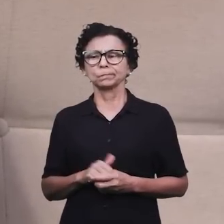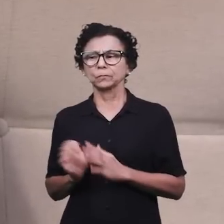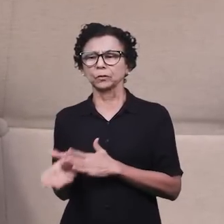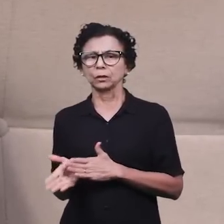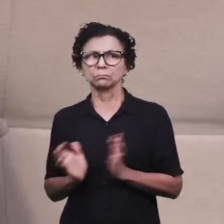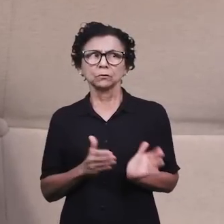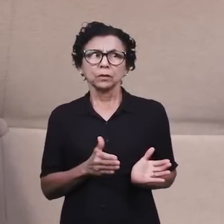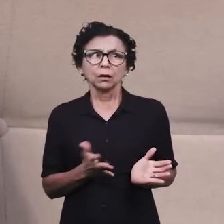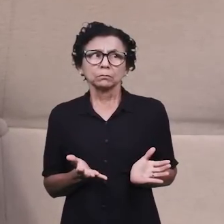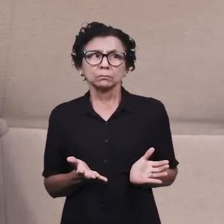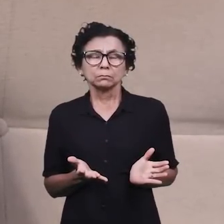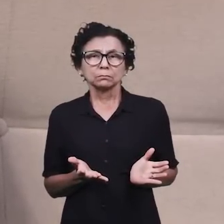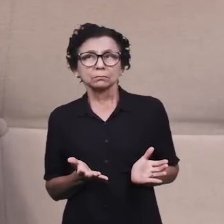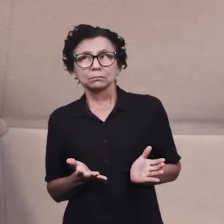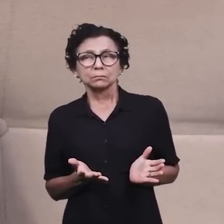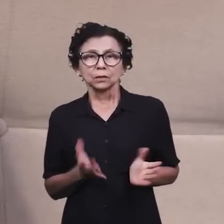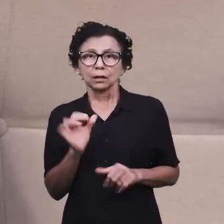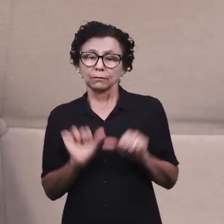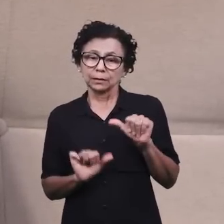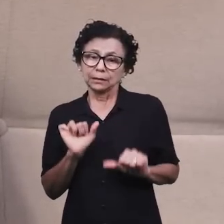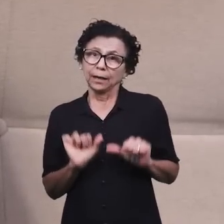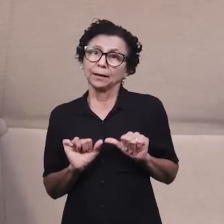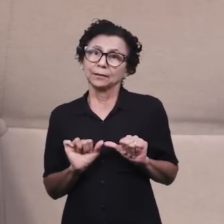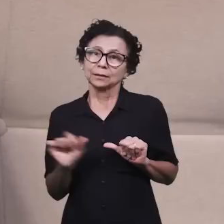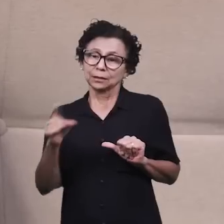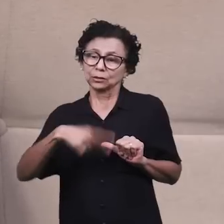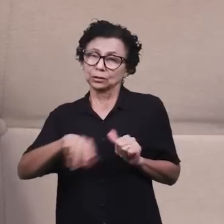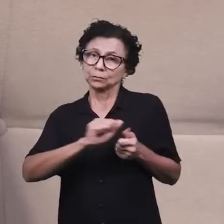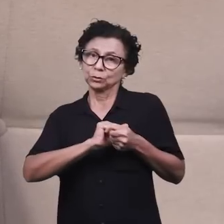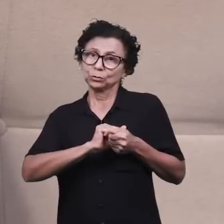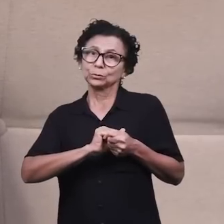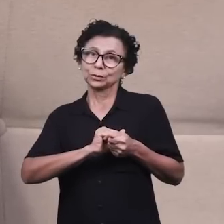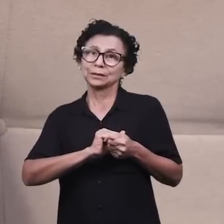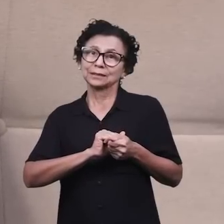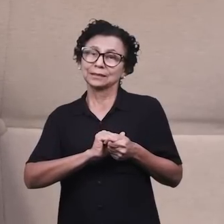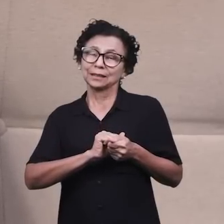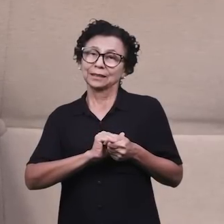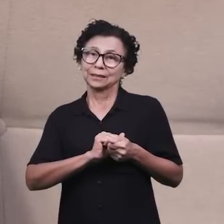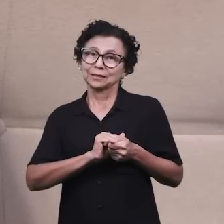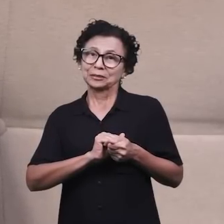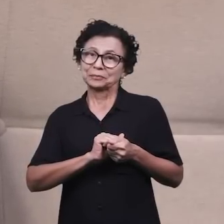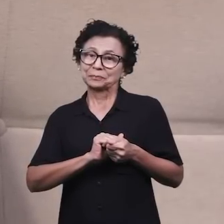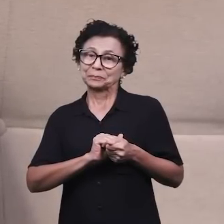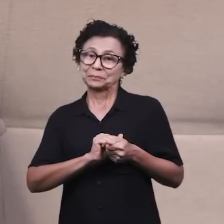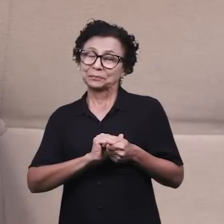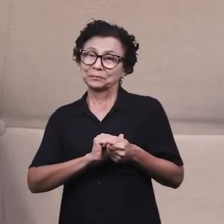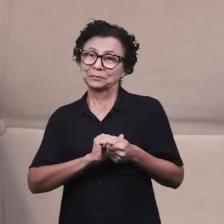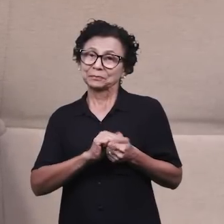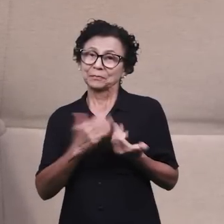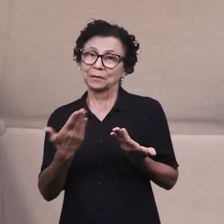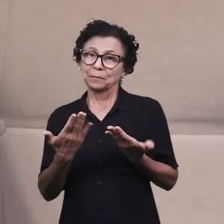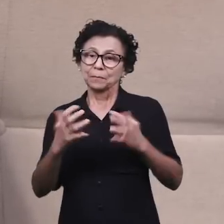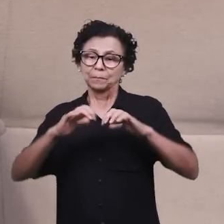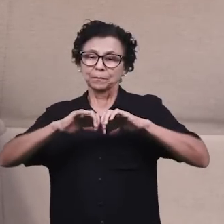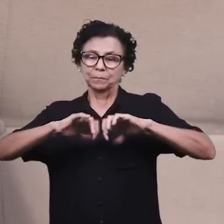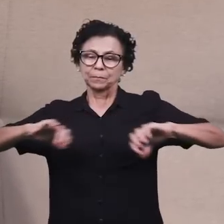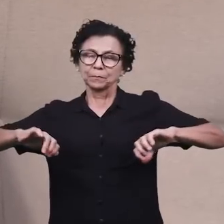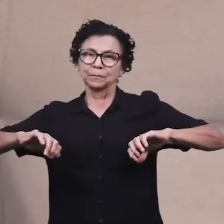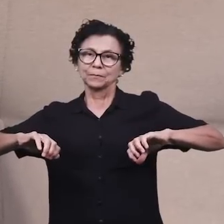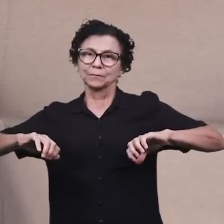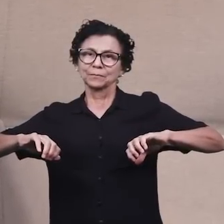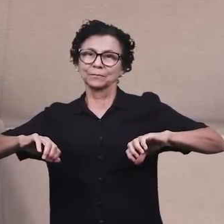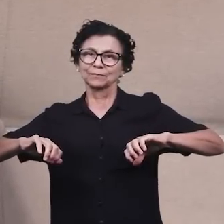quem nós somos, quem você é, se você é trigo ou se você é joio, embora convivendo muitas vezes